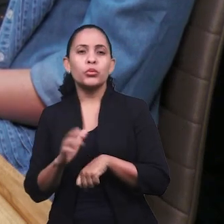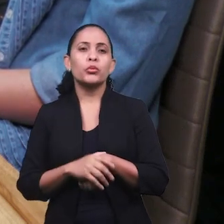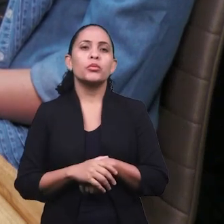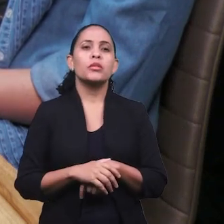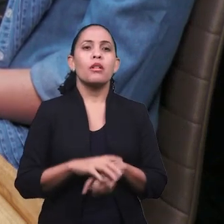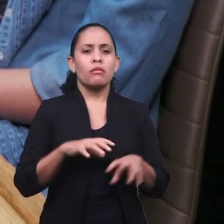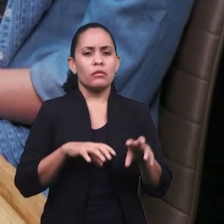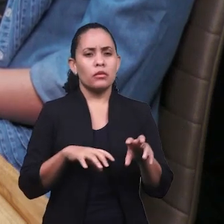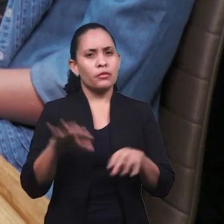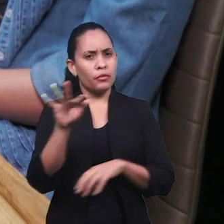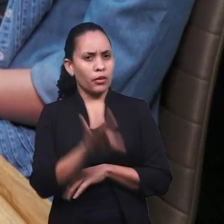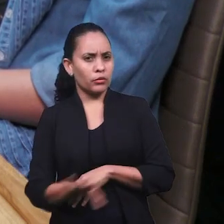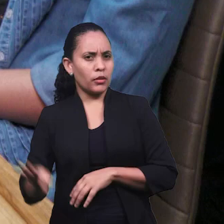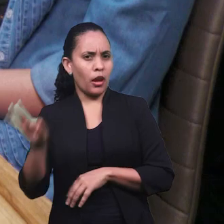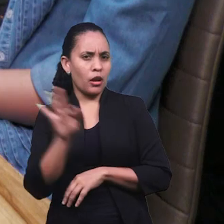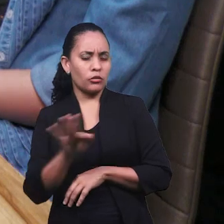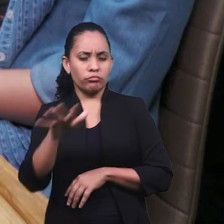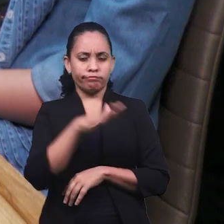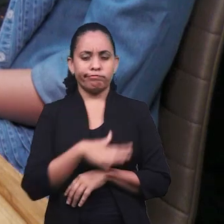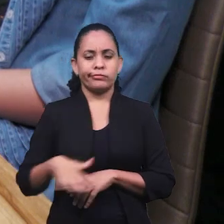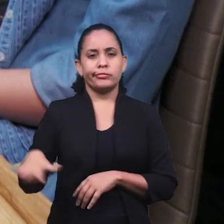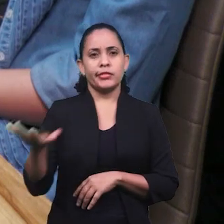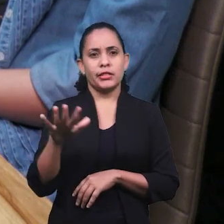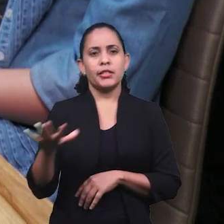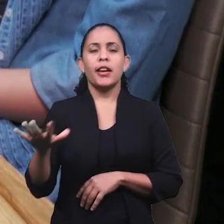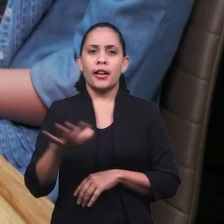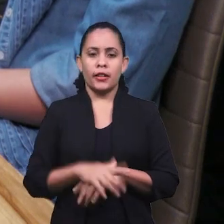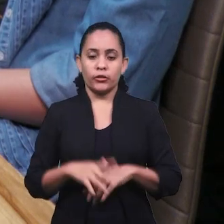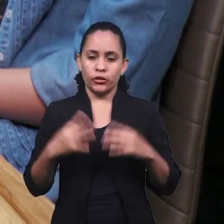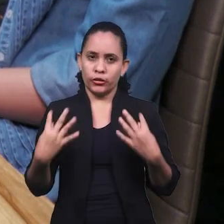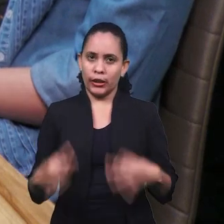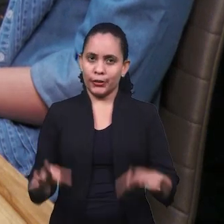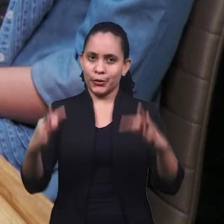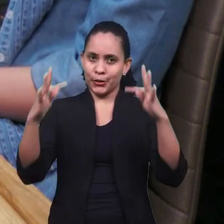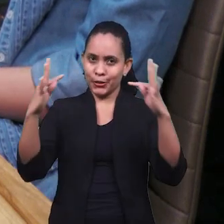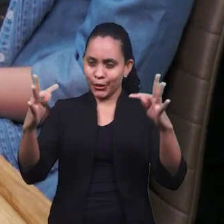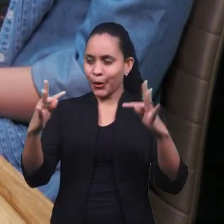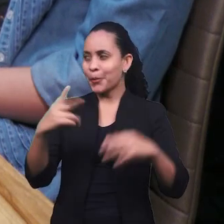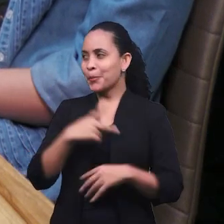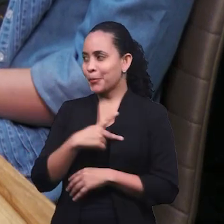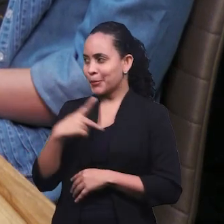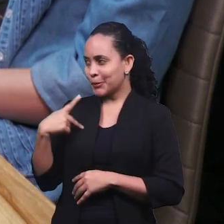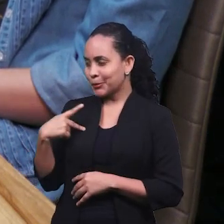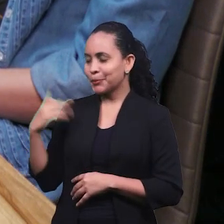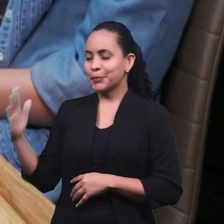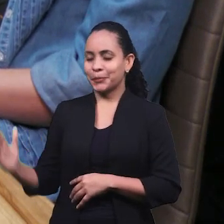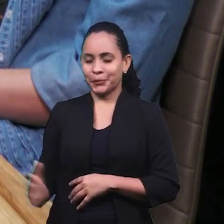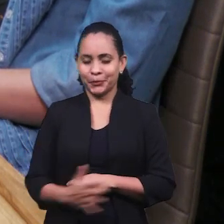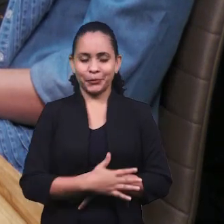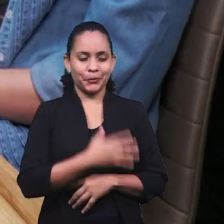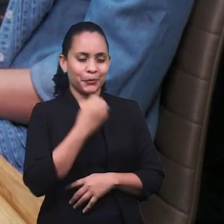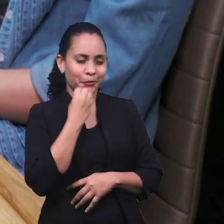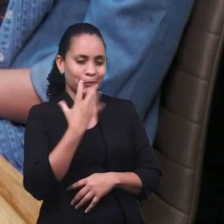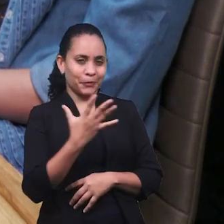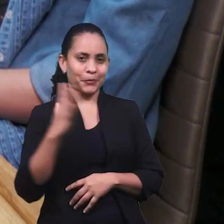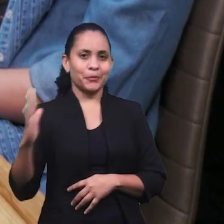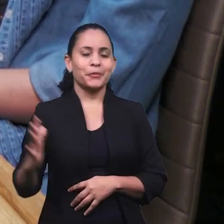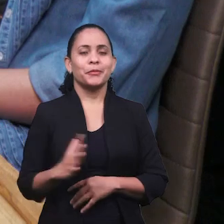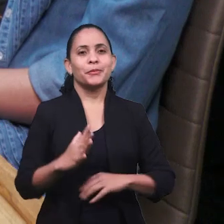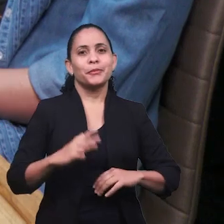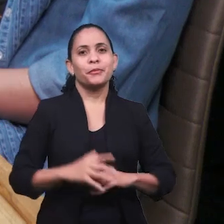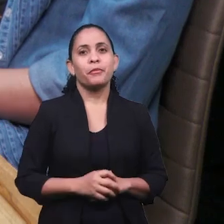superiores nessa área de tecnologia. Ok, Pastor Marcos? Isso aí, muito bom.